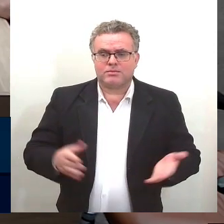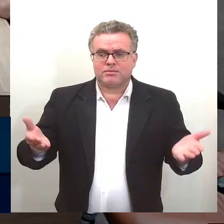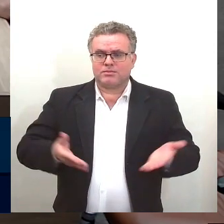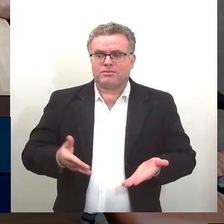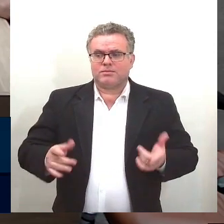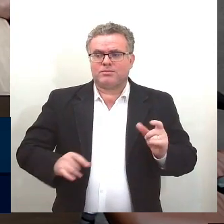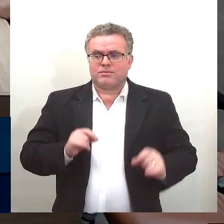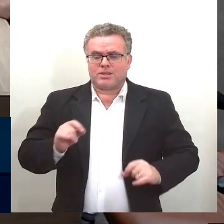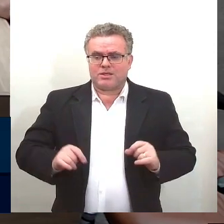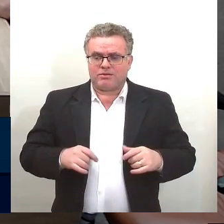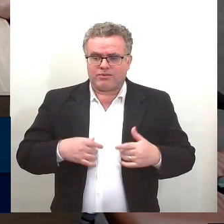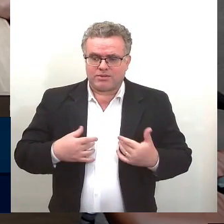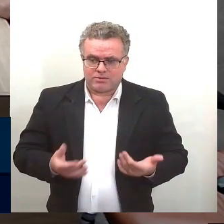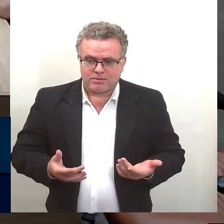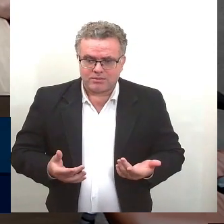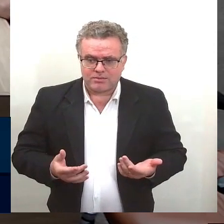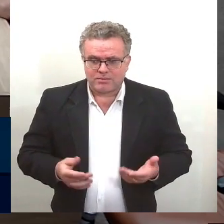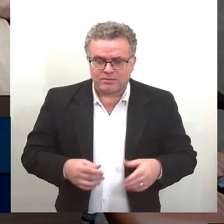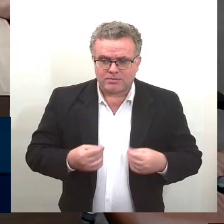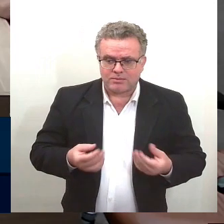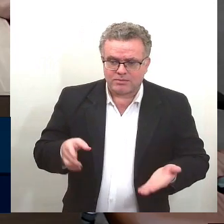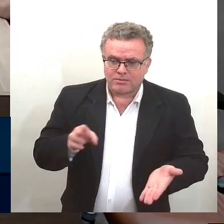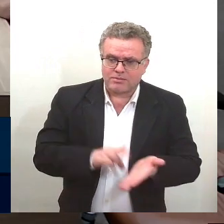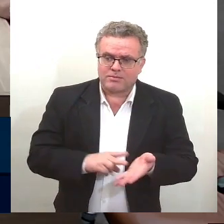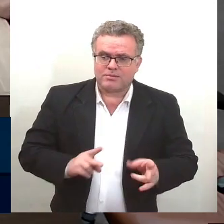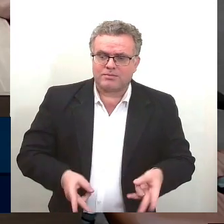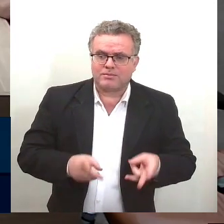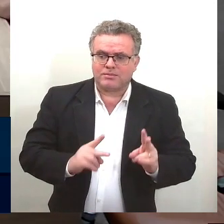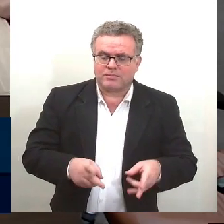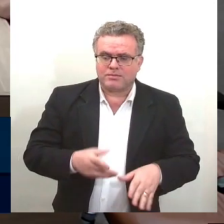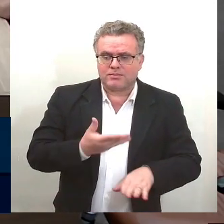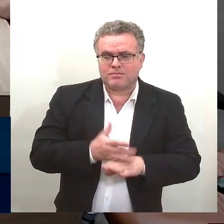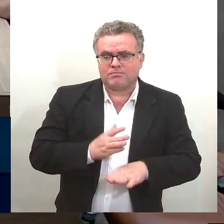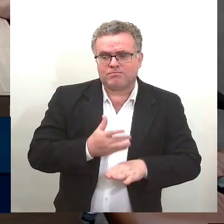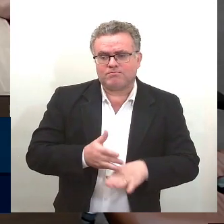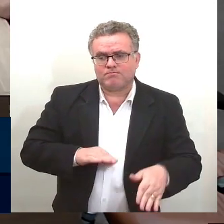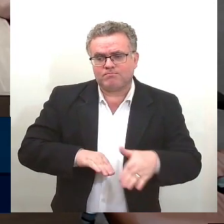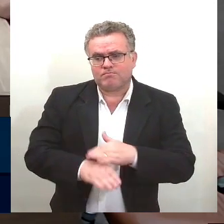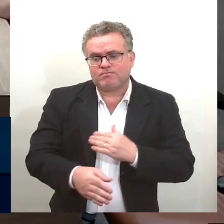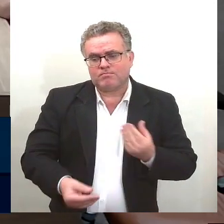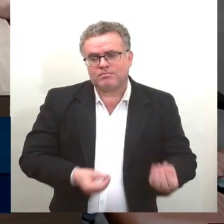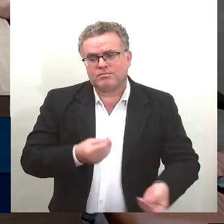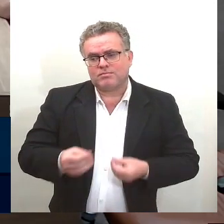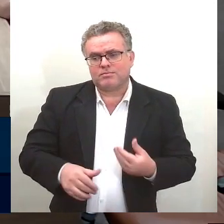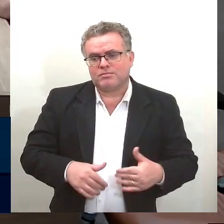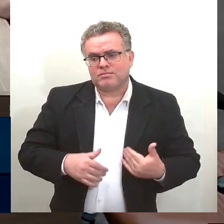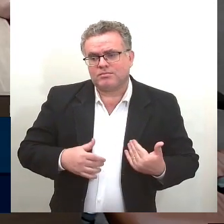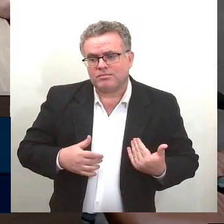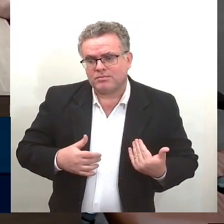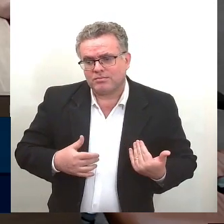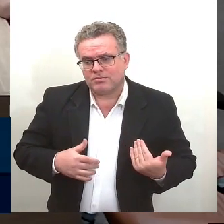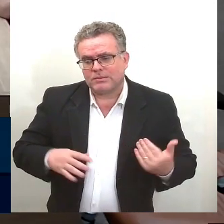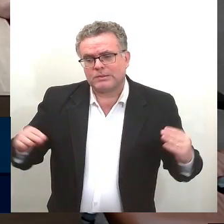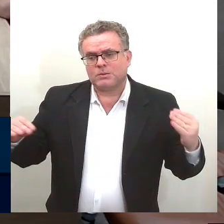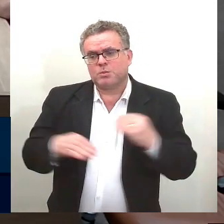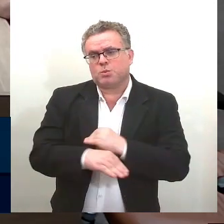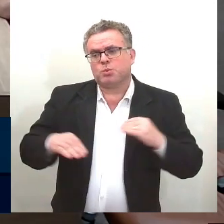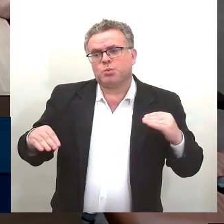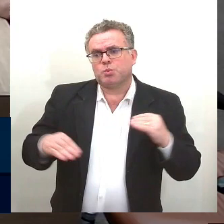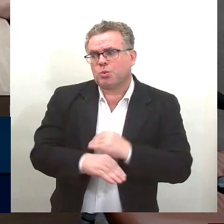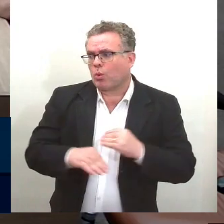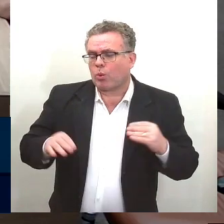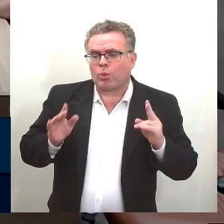realmente impraticável por volume de carros que transitam por aquela rodovia.